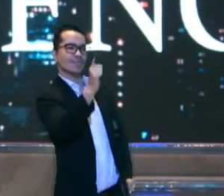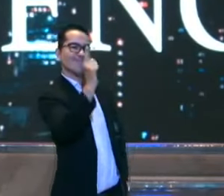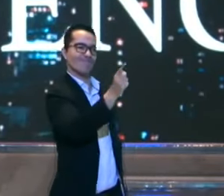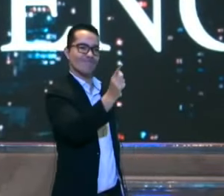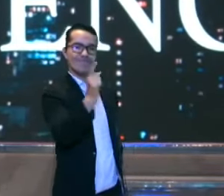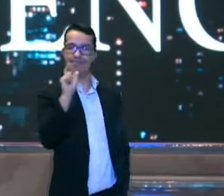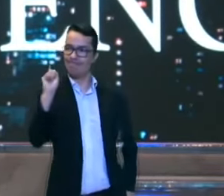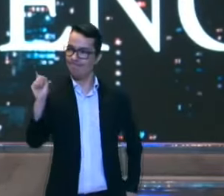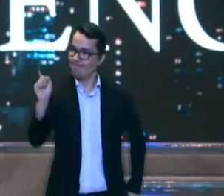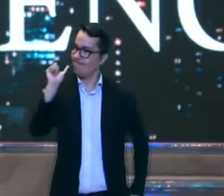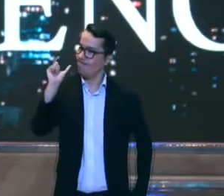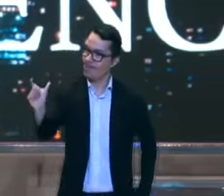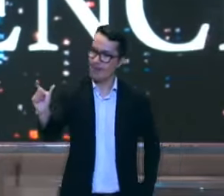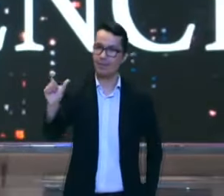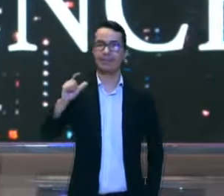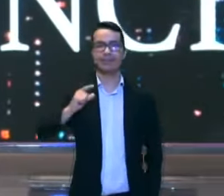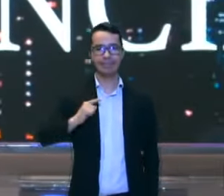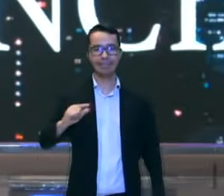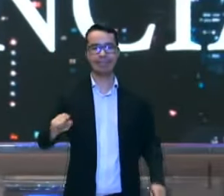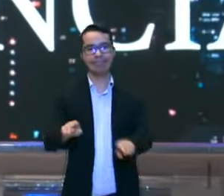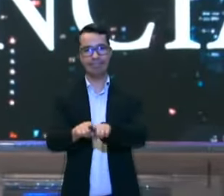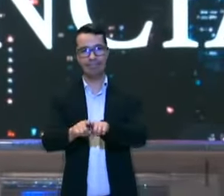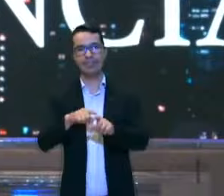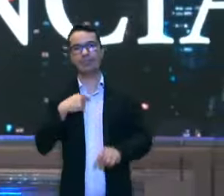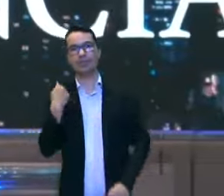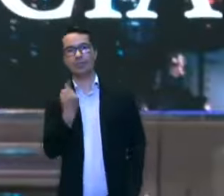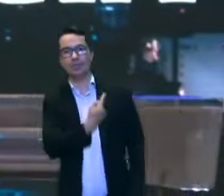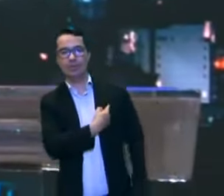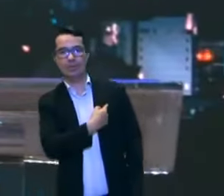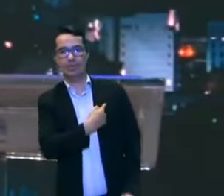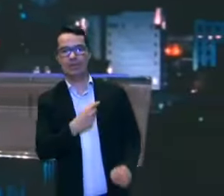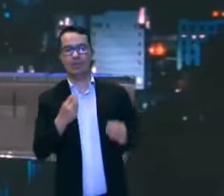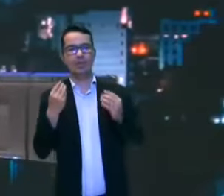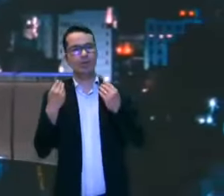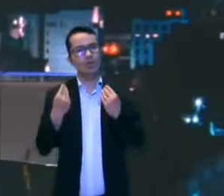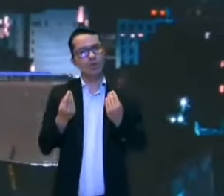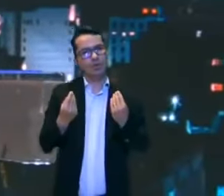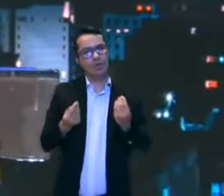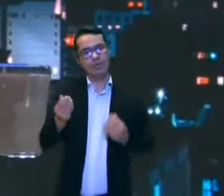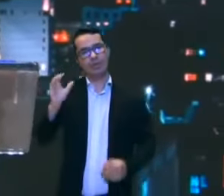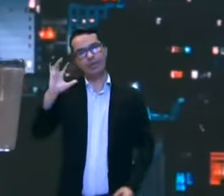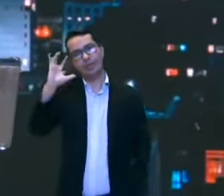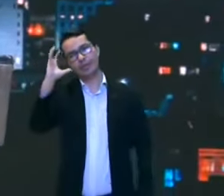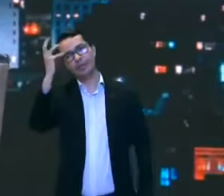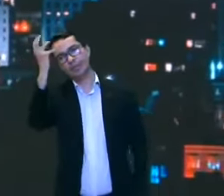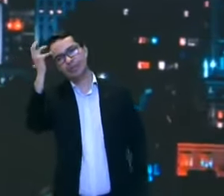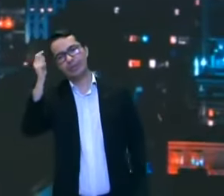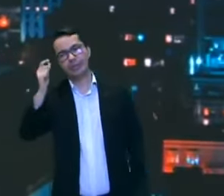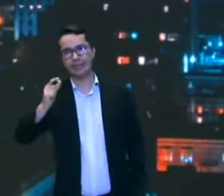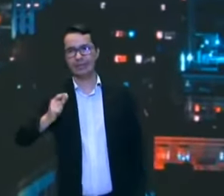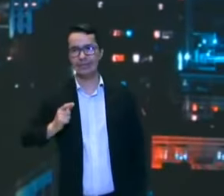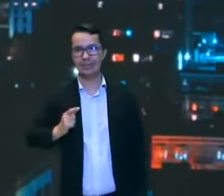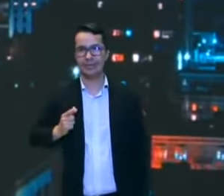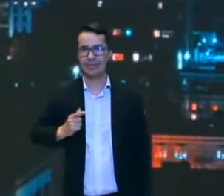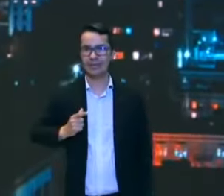escândalo. E quando é que isso acontece? Como é que isso